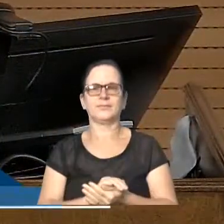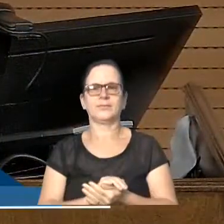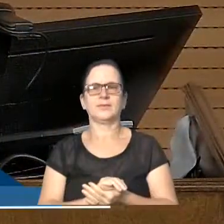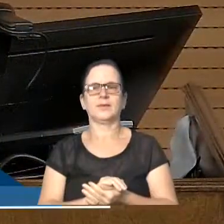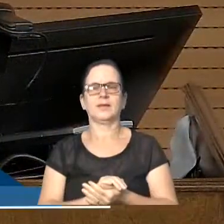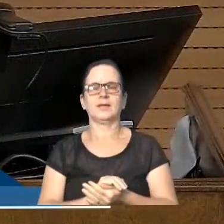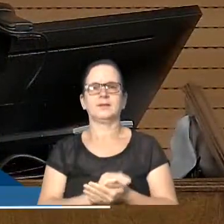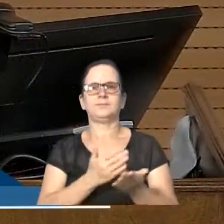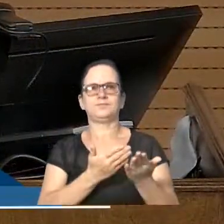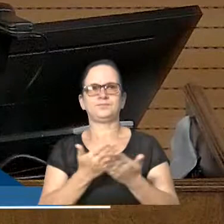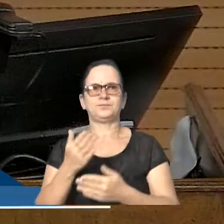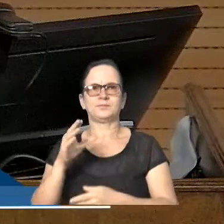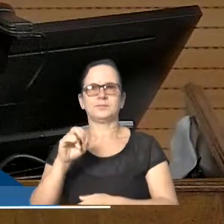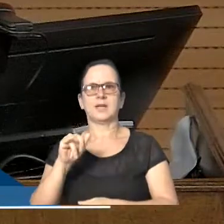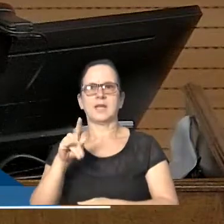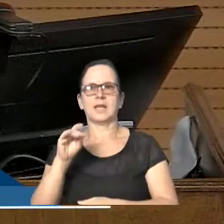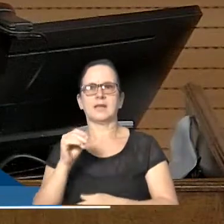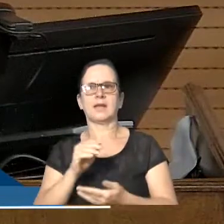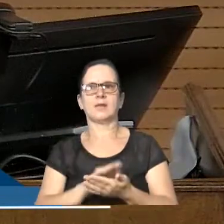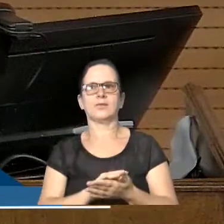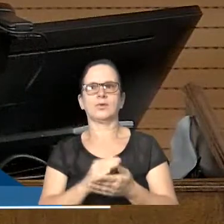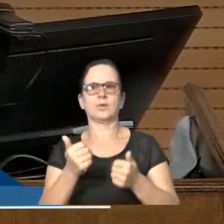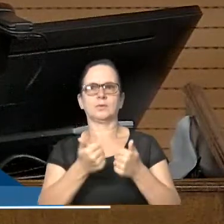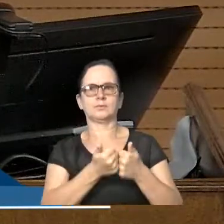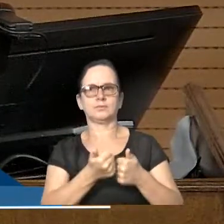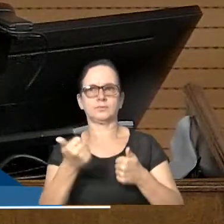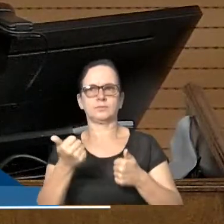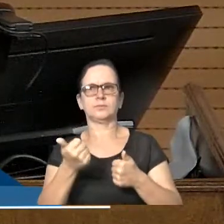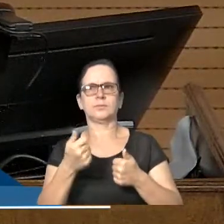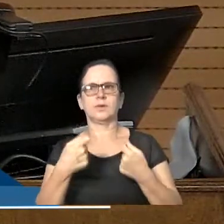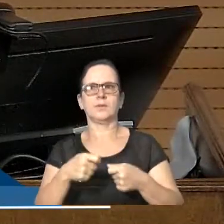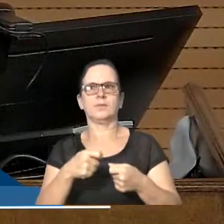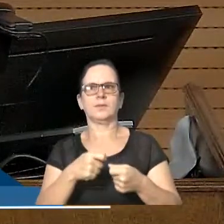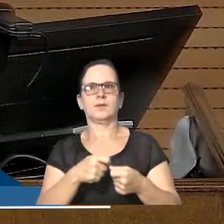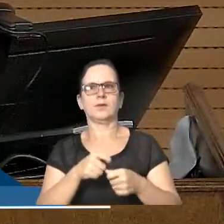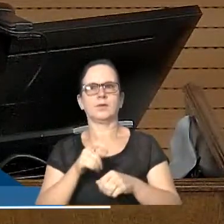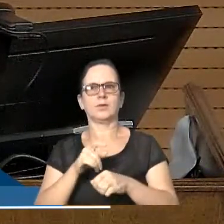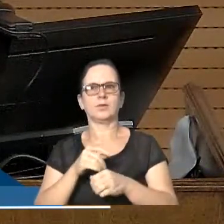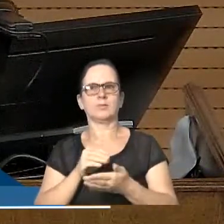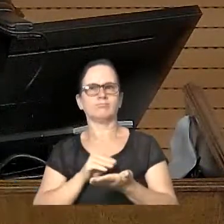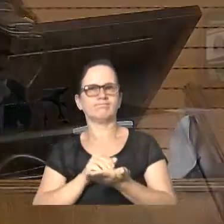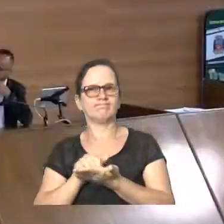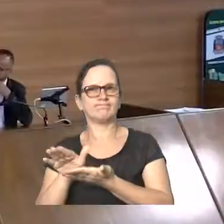Convido o vereador Sérgio Calçado para assumir a presidência, que este presidente precisa se ausentar.